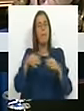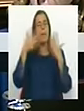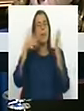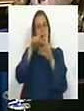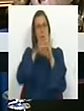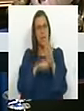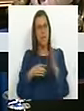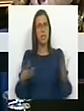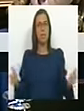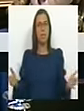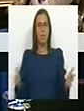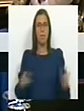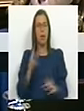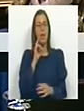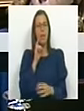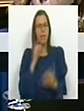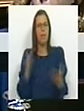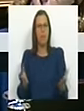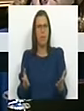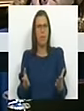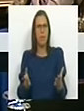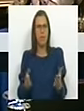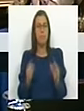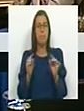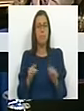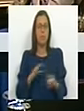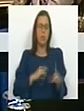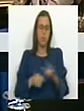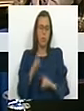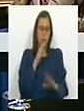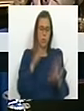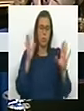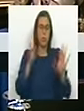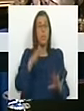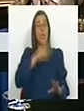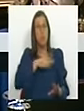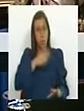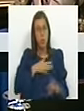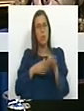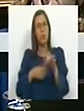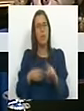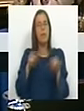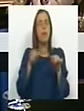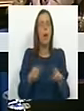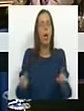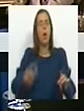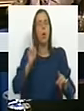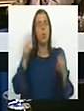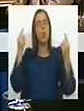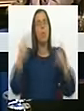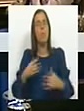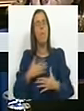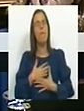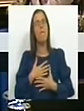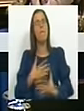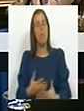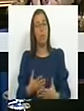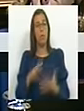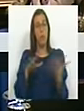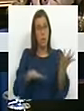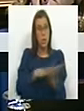venho a defender. E é este, senhores deputados, explique-me se é ou não apenas esta vontade